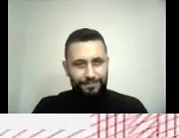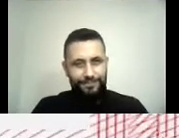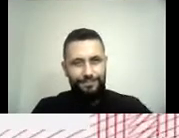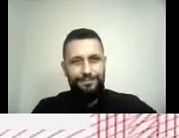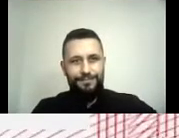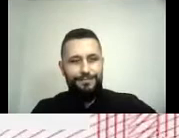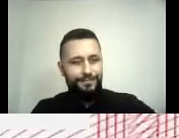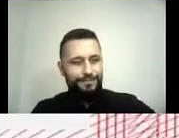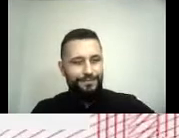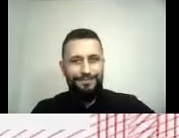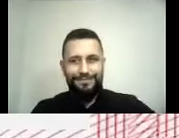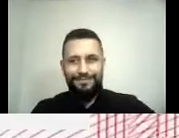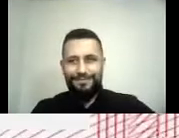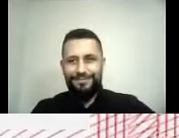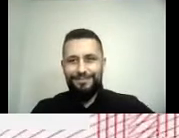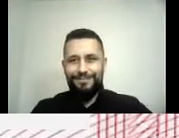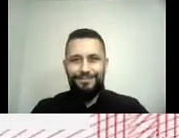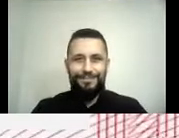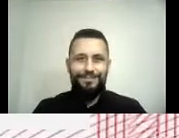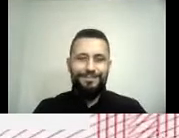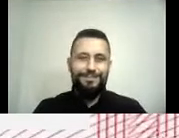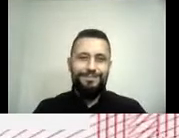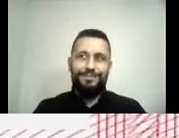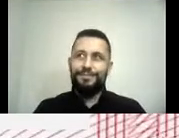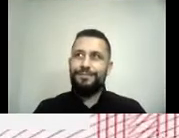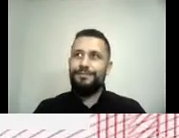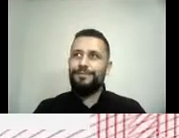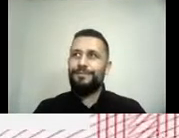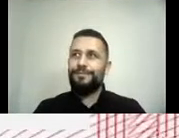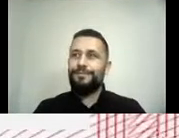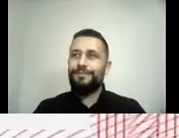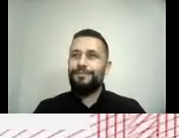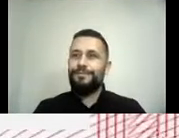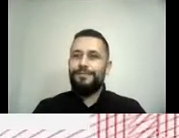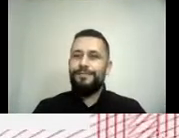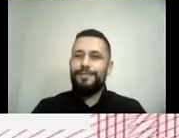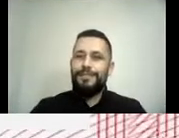Presente, sou eu, Christian. Seja bem-vindo, Christian.